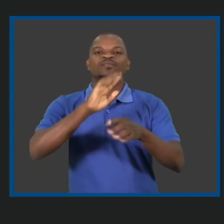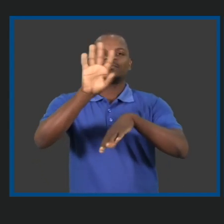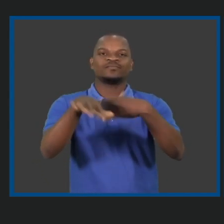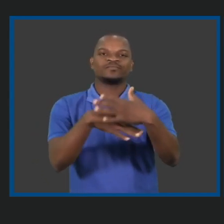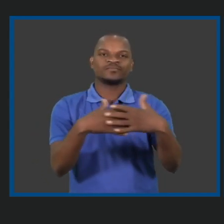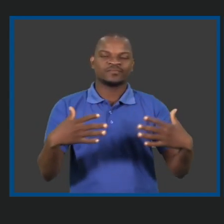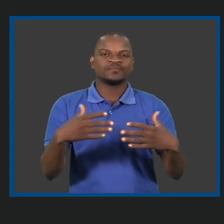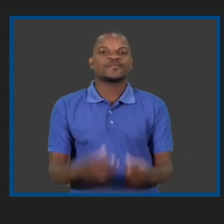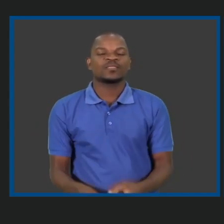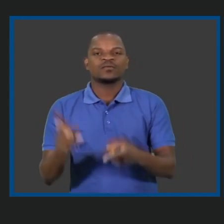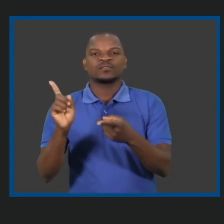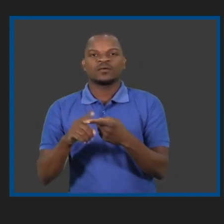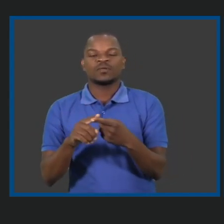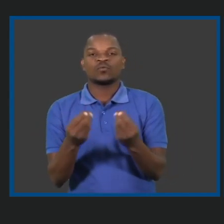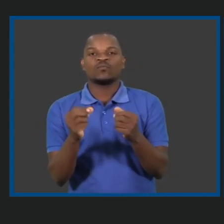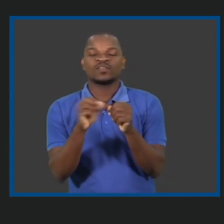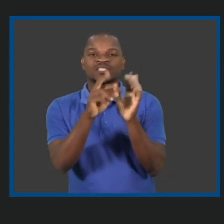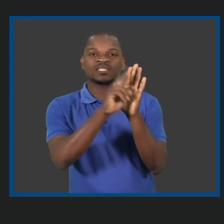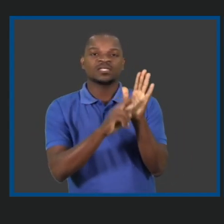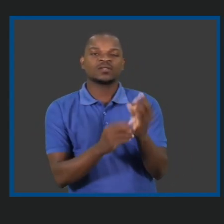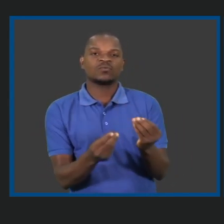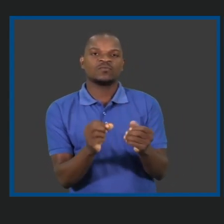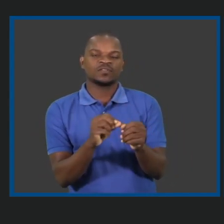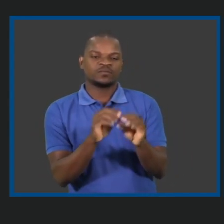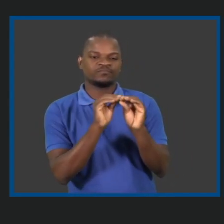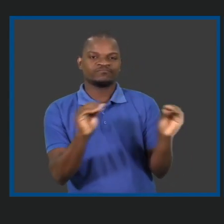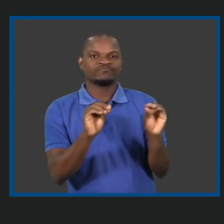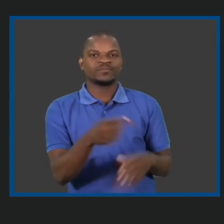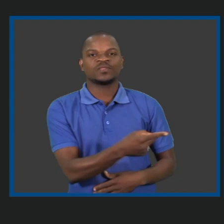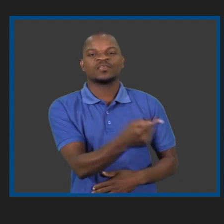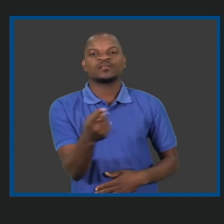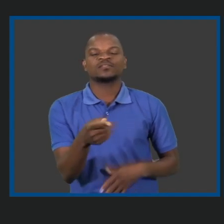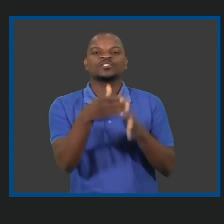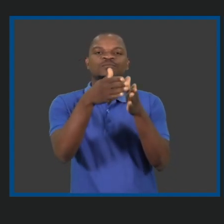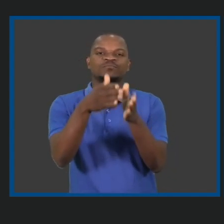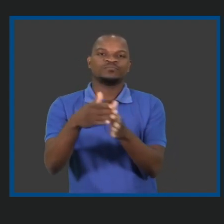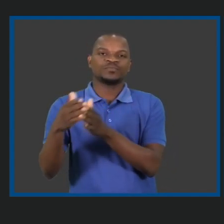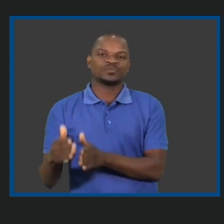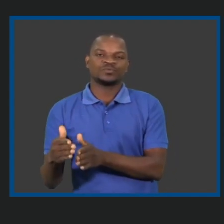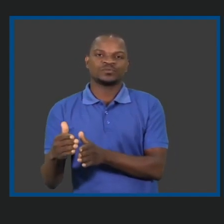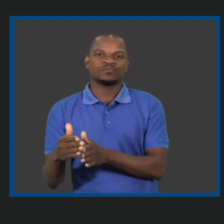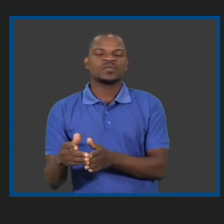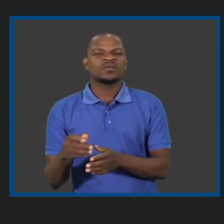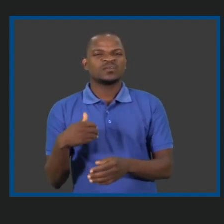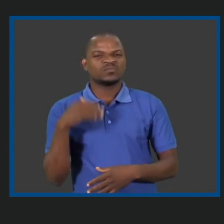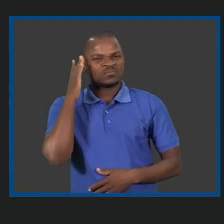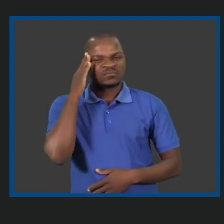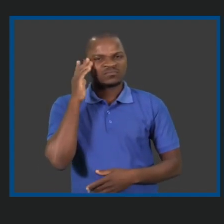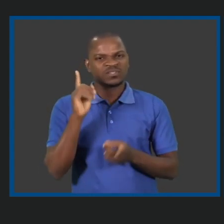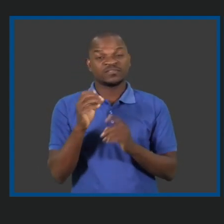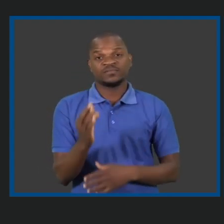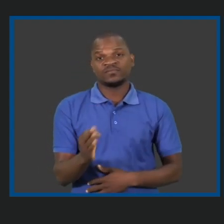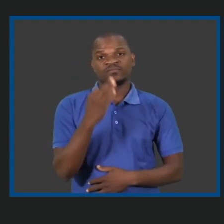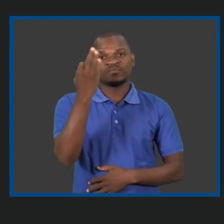mas também para metodologias de atendimento dessas pessoas na sala de aula acredito que nos